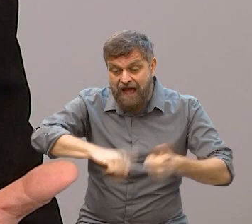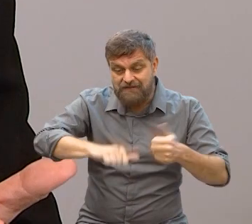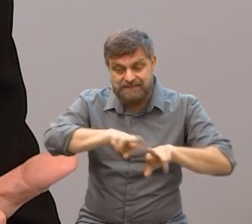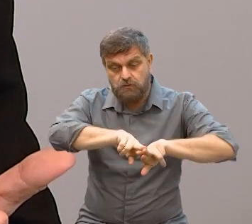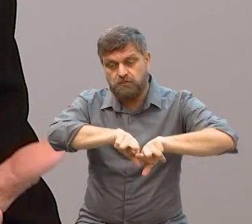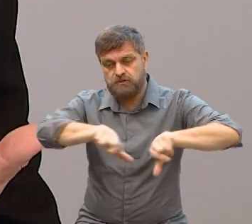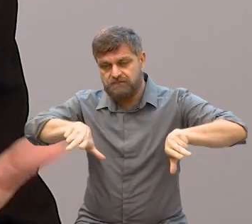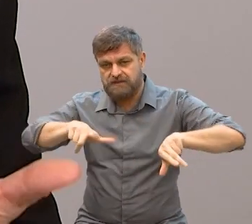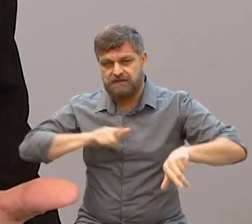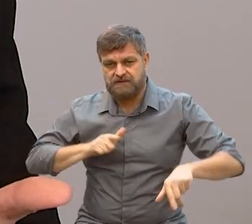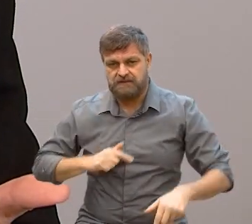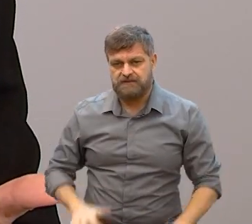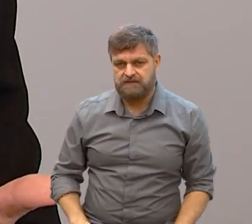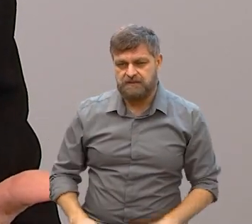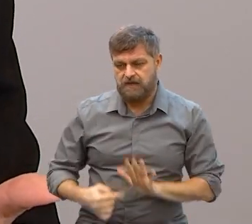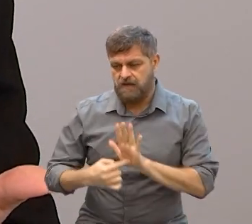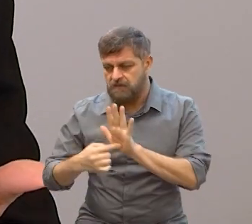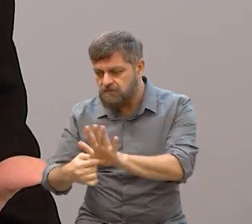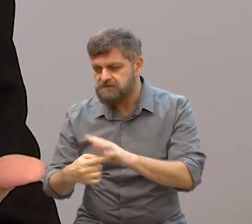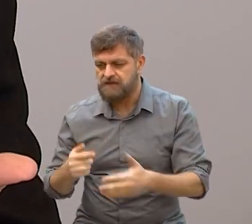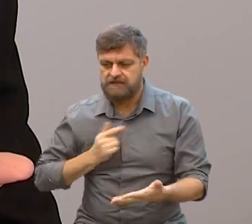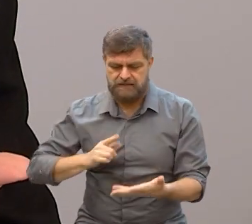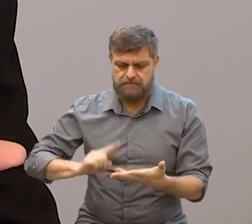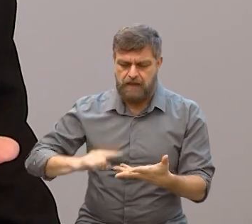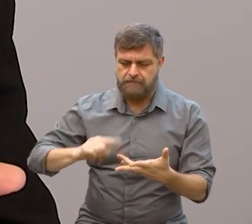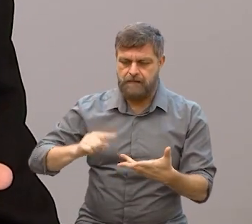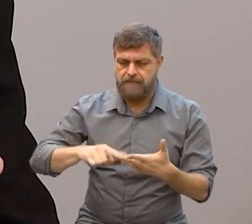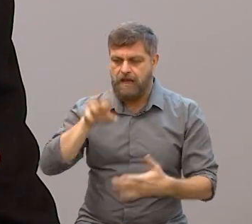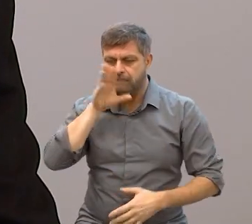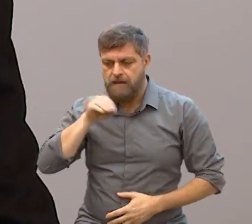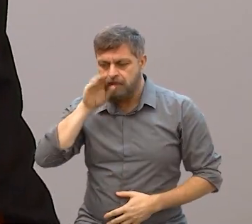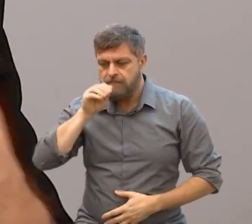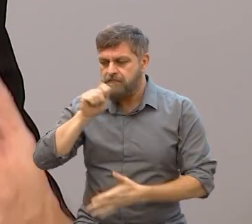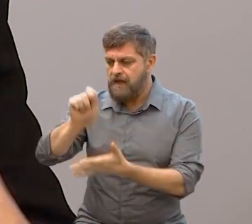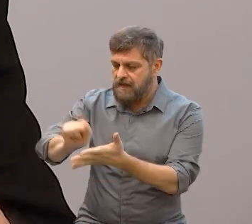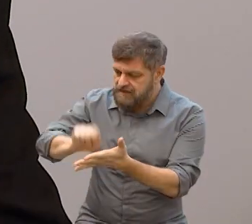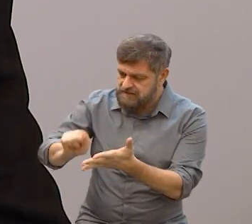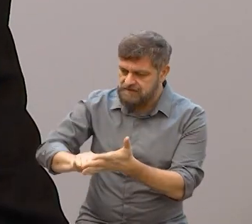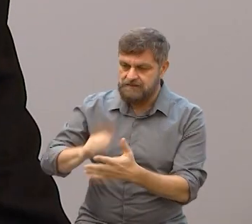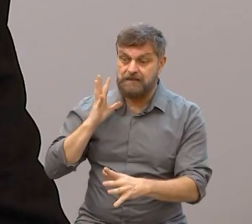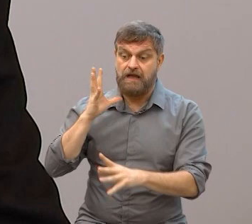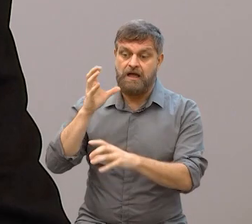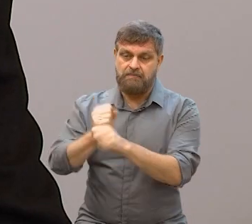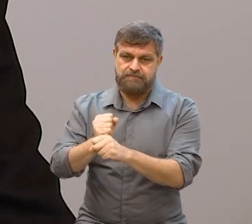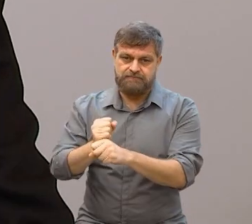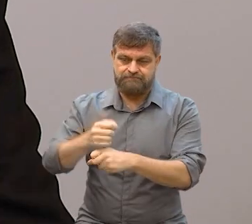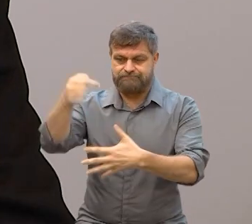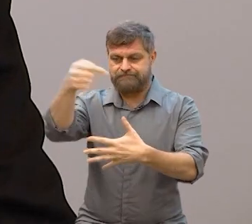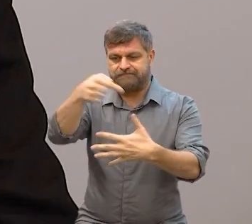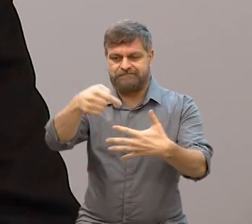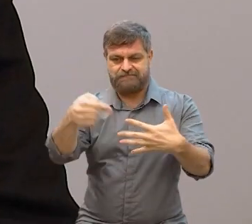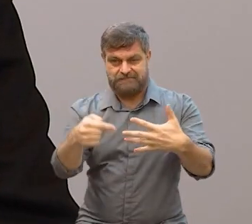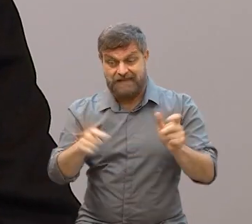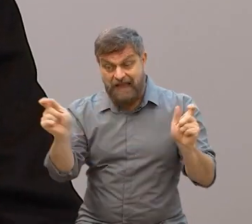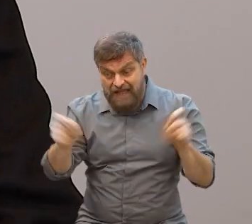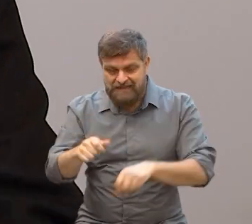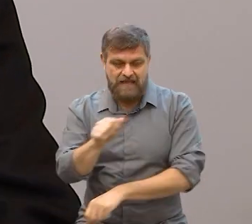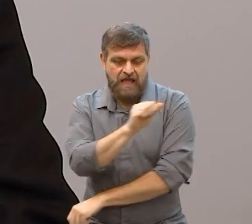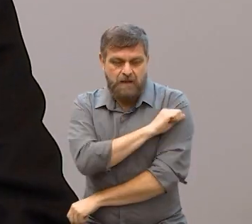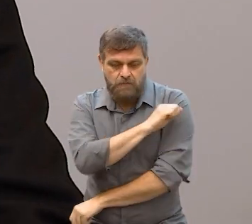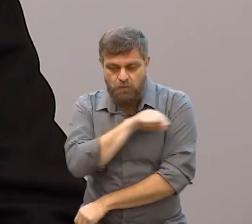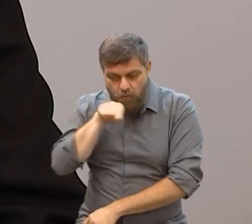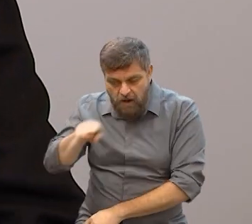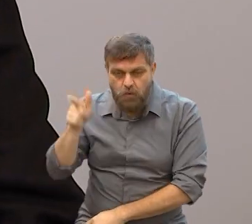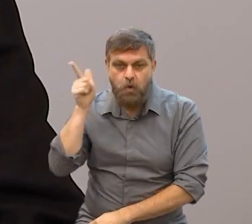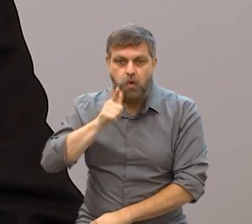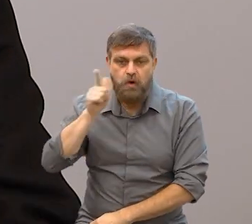avaliativos. Portfólio, processofolio, apresentação oral, escrita, que traz, né, promove, faz com que o aluno dê a